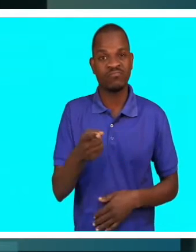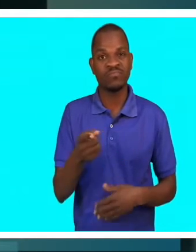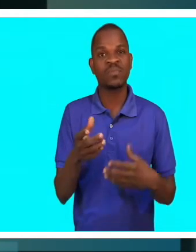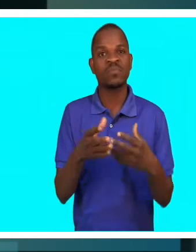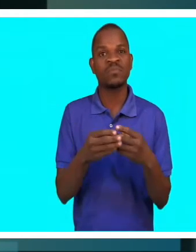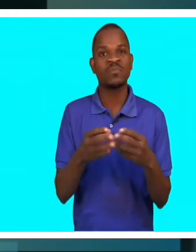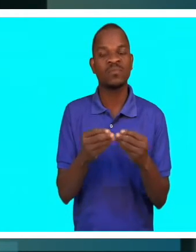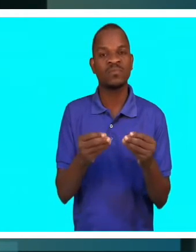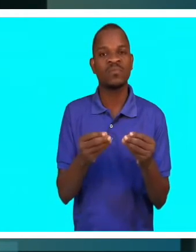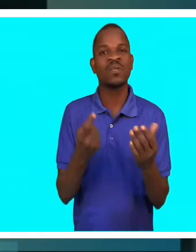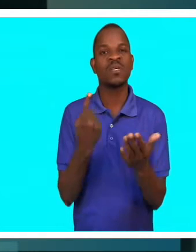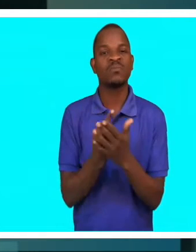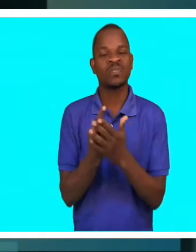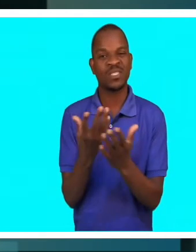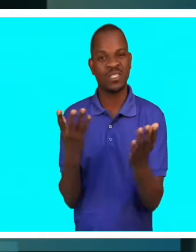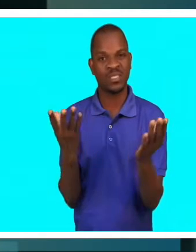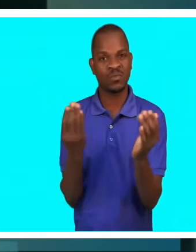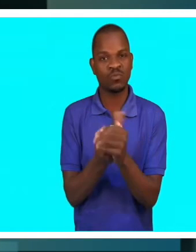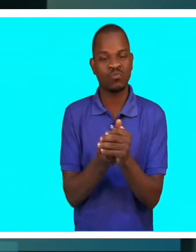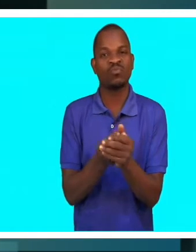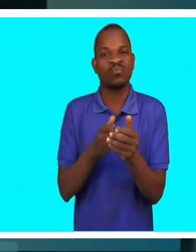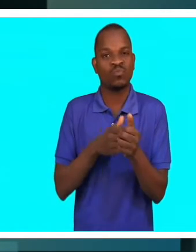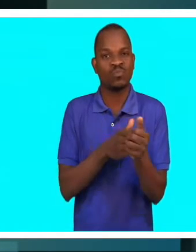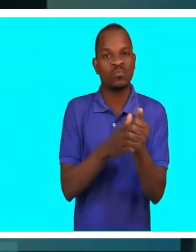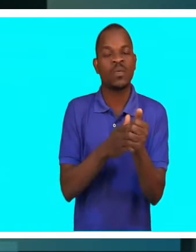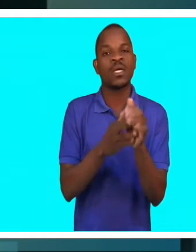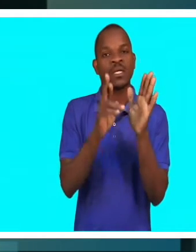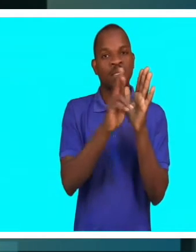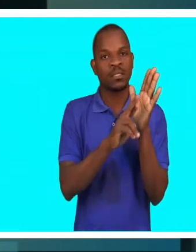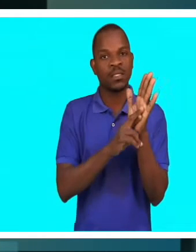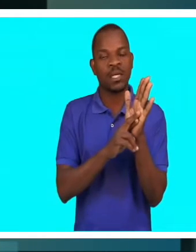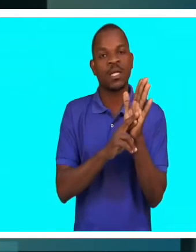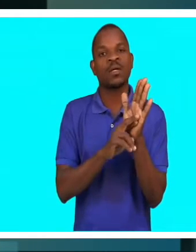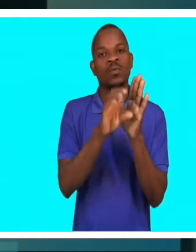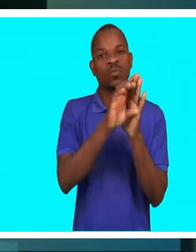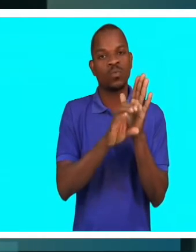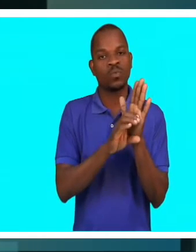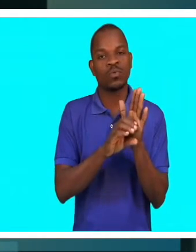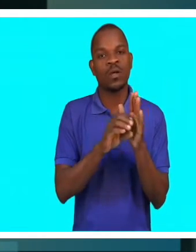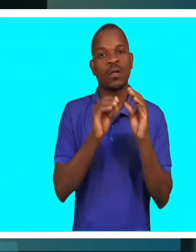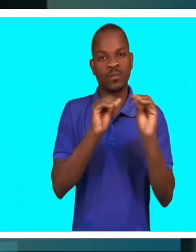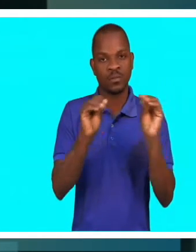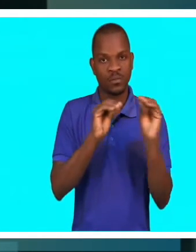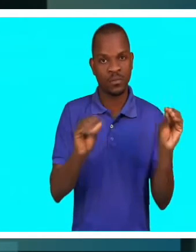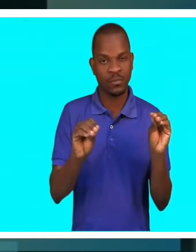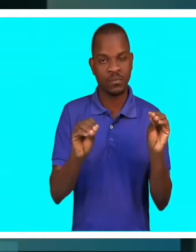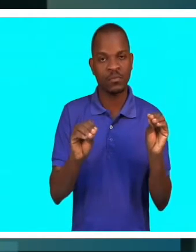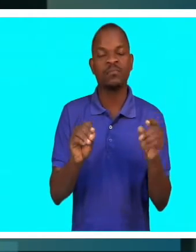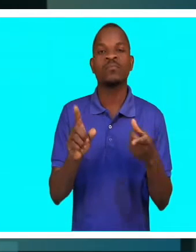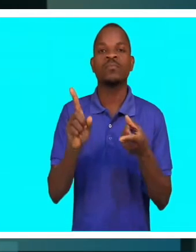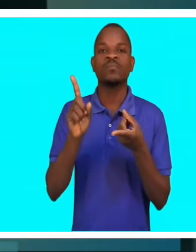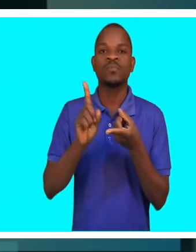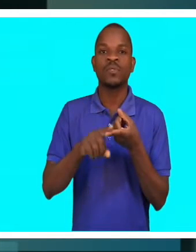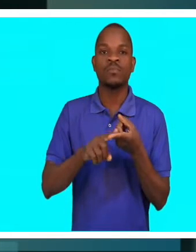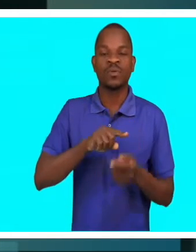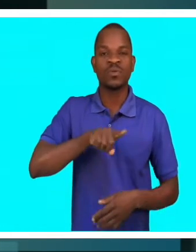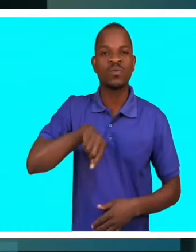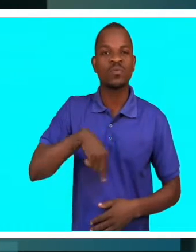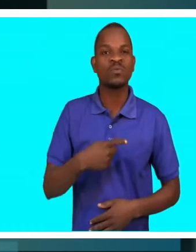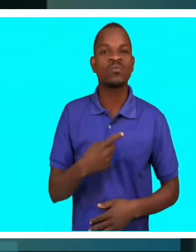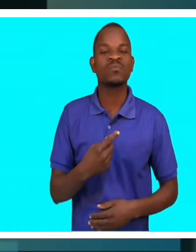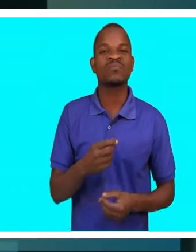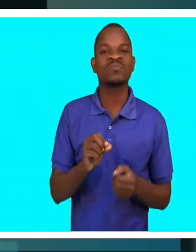materiais devem estar alinhados com os currículos existentes no nosso Sistema de Ensino. E daí